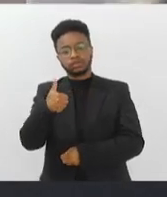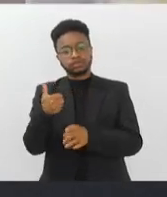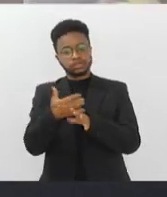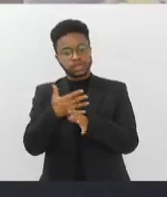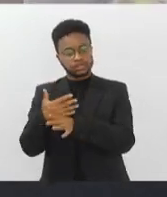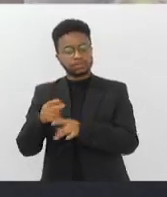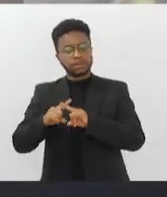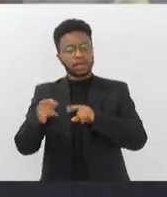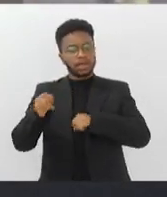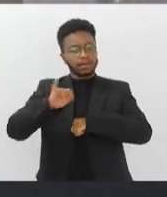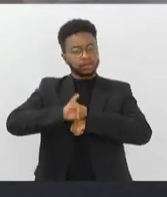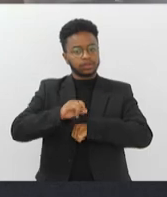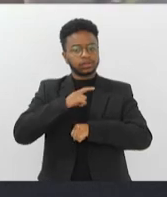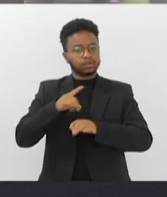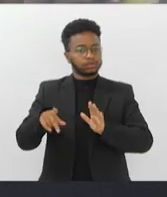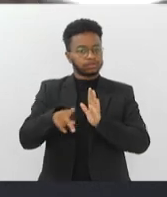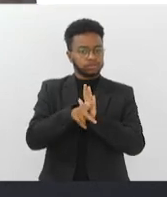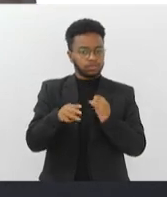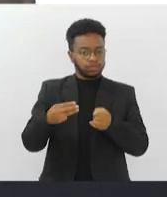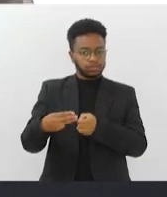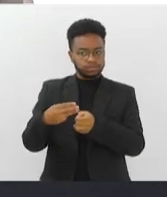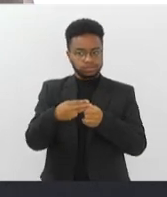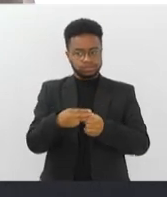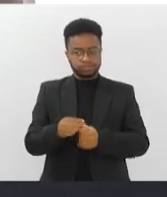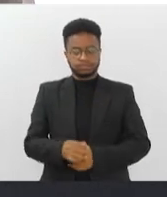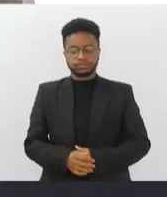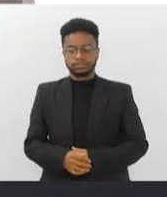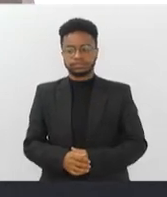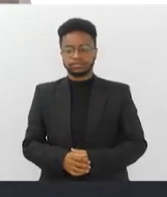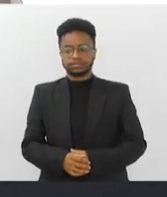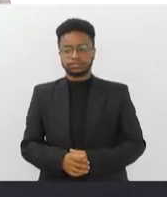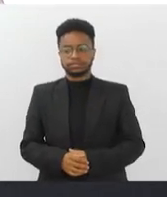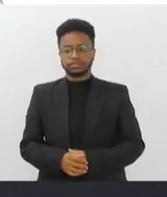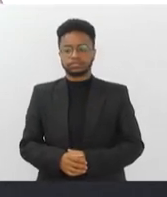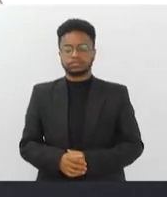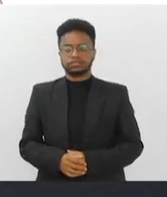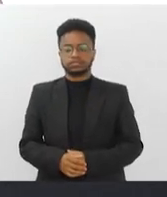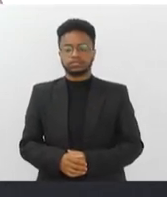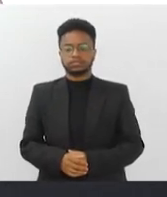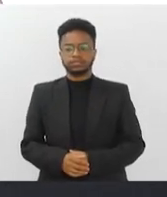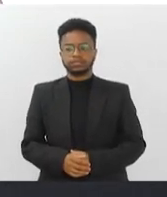Tribunal de Contas do município. E ali,